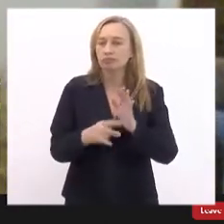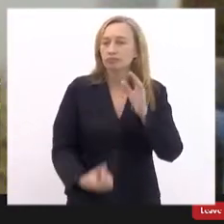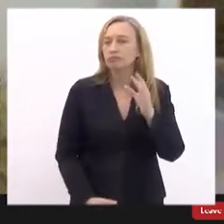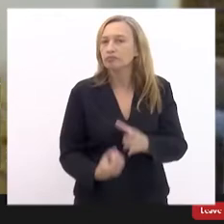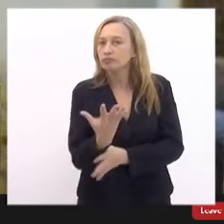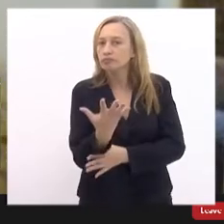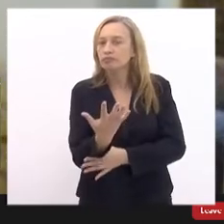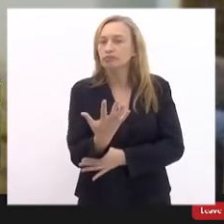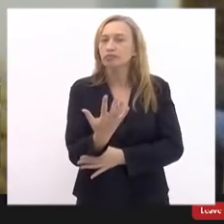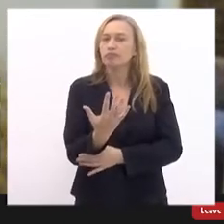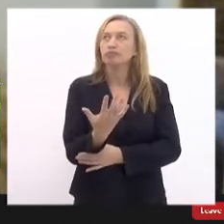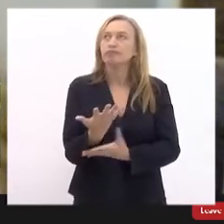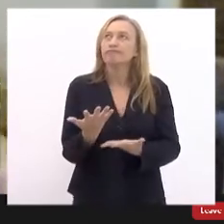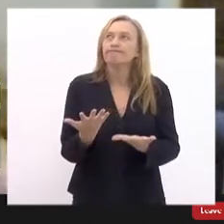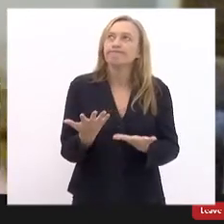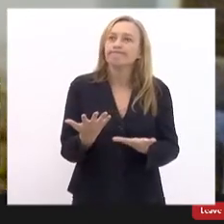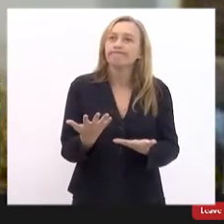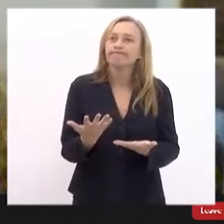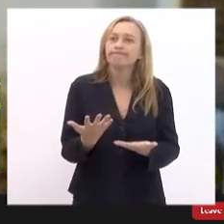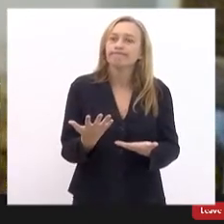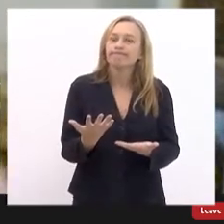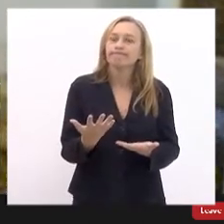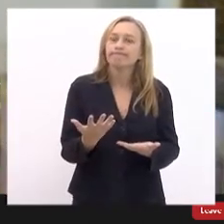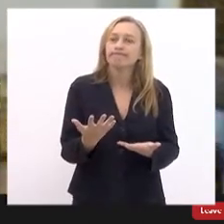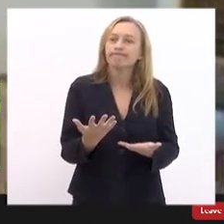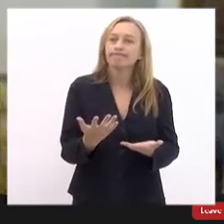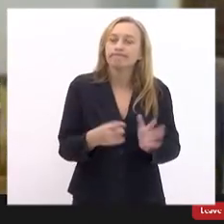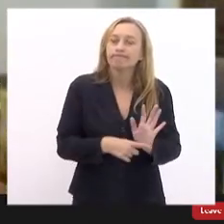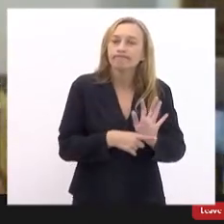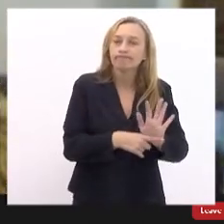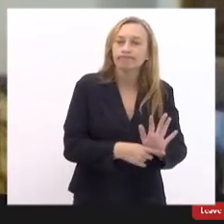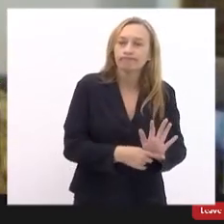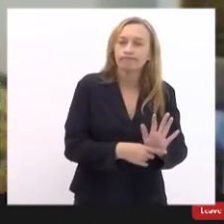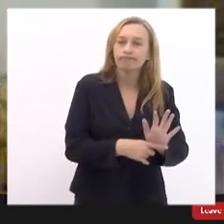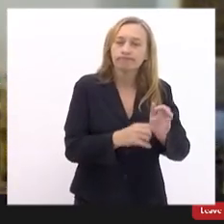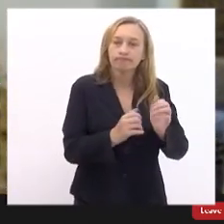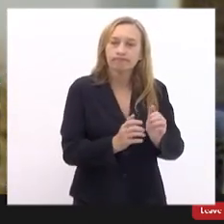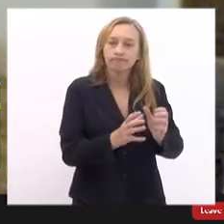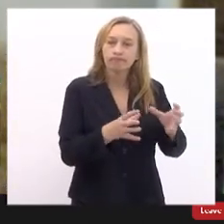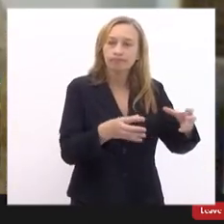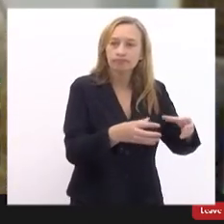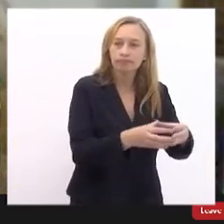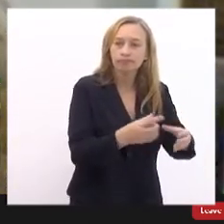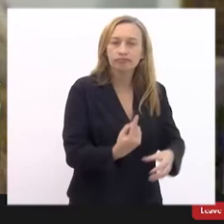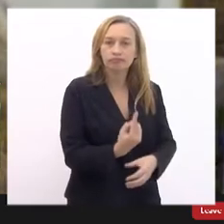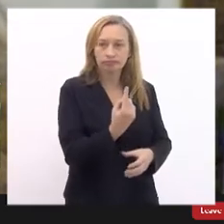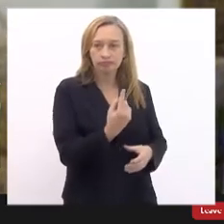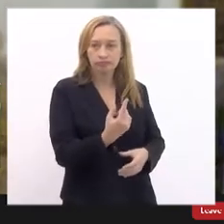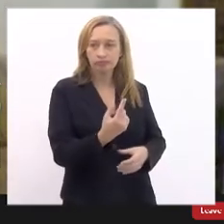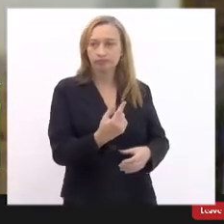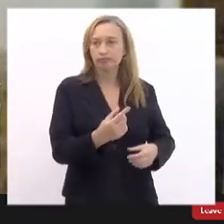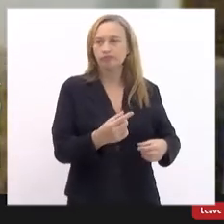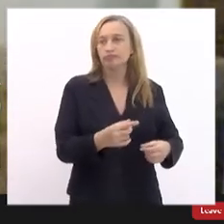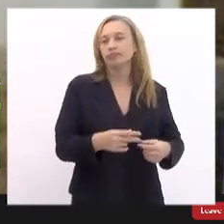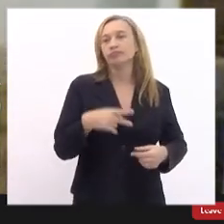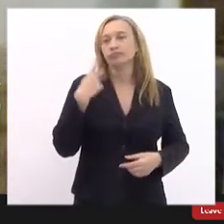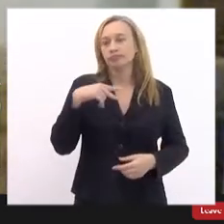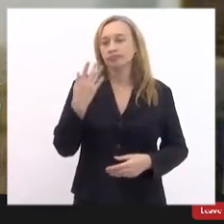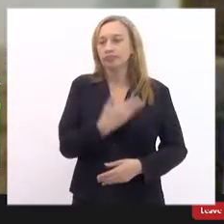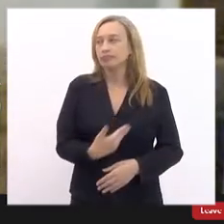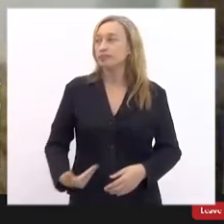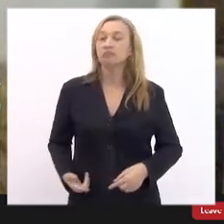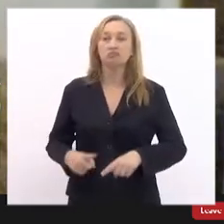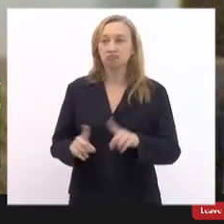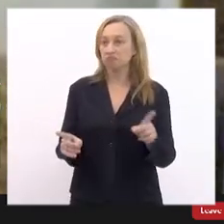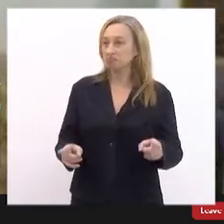ela surge para tentar atender um segmento que compõe essa política pública, mas nós não temos